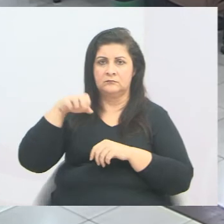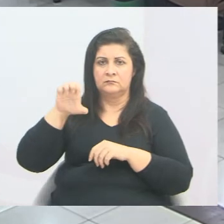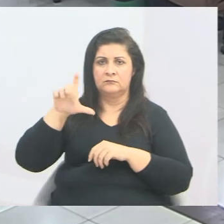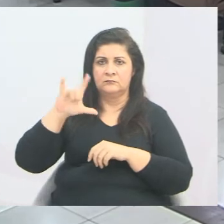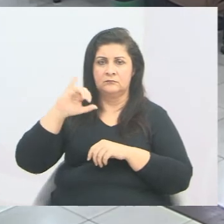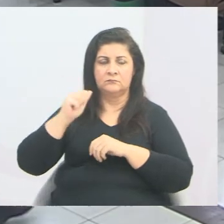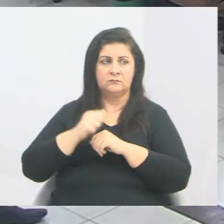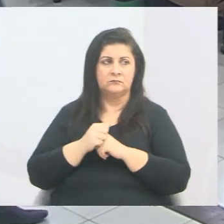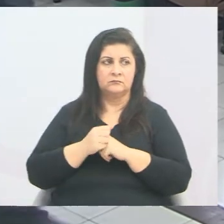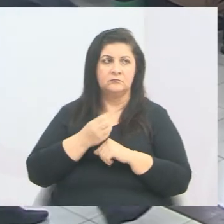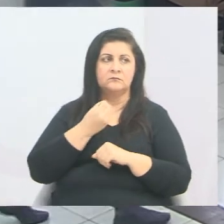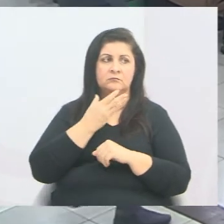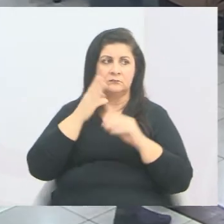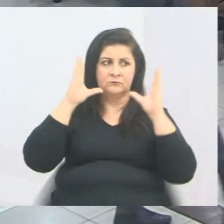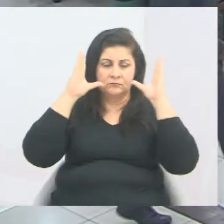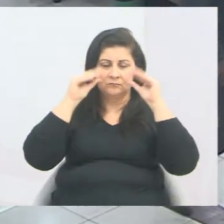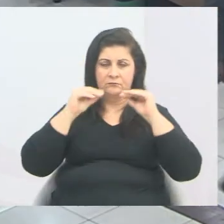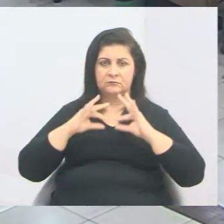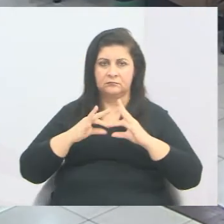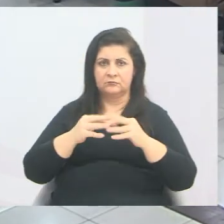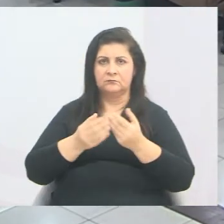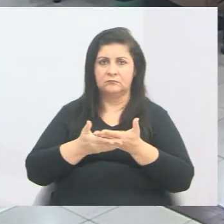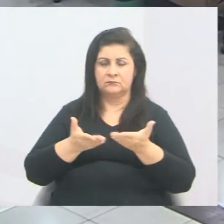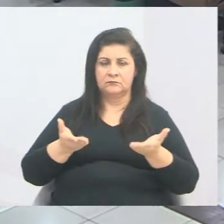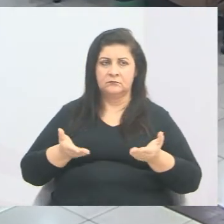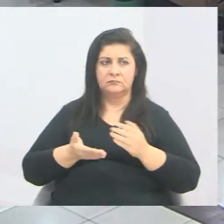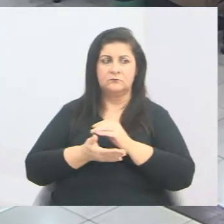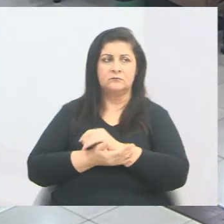Bom, primeiramente, boa noite a todos, boa noite, queridos